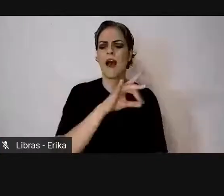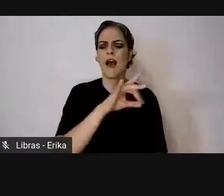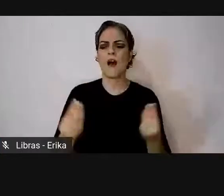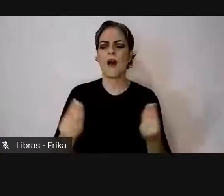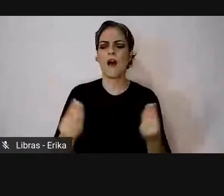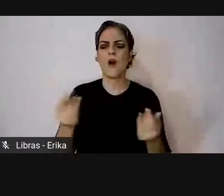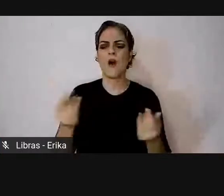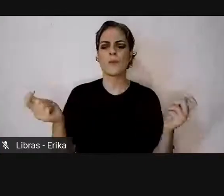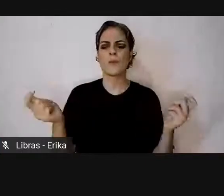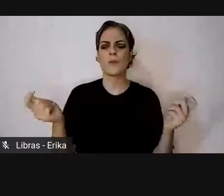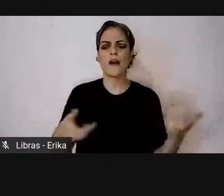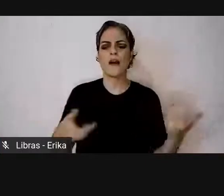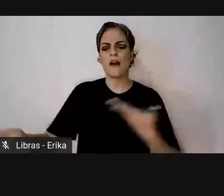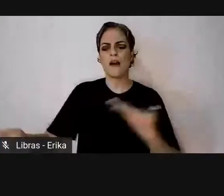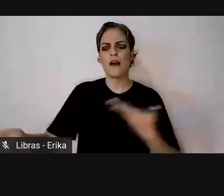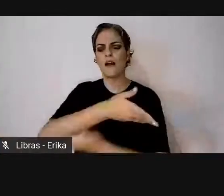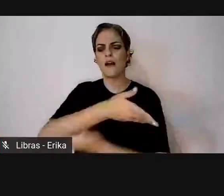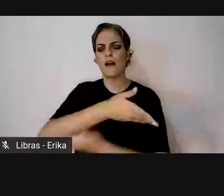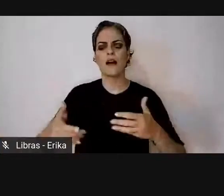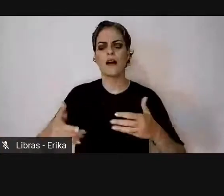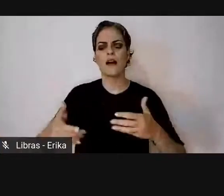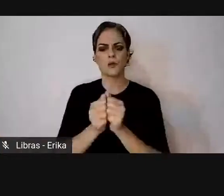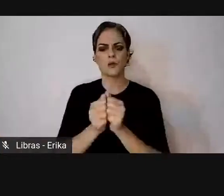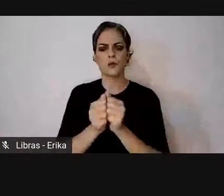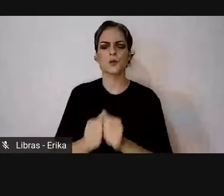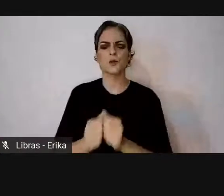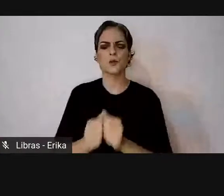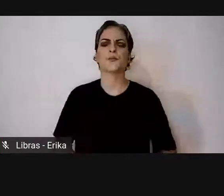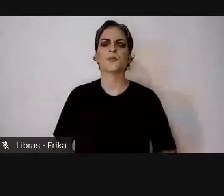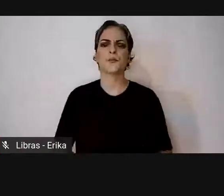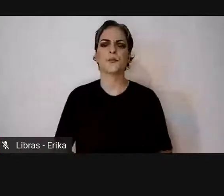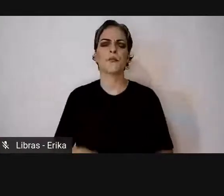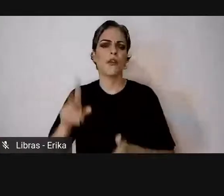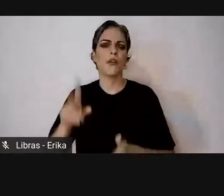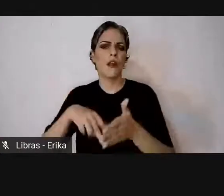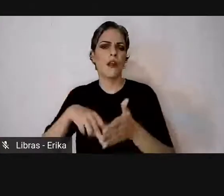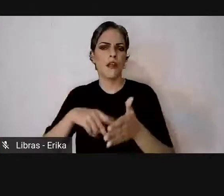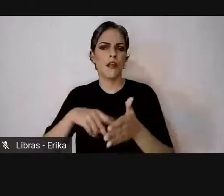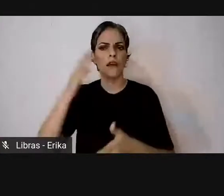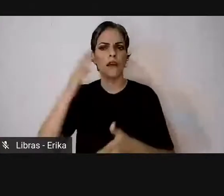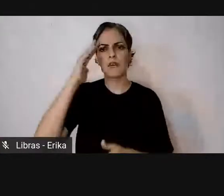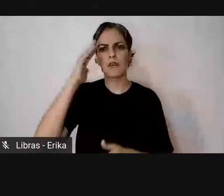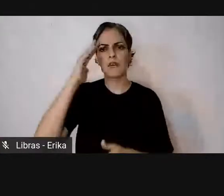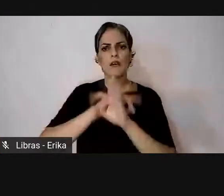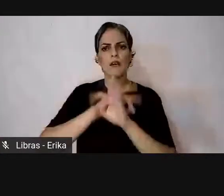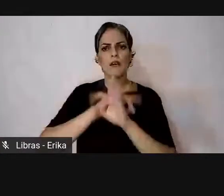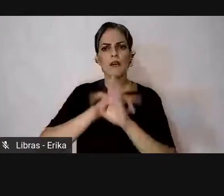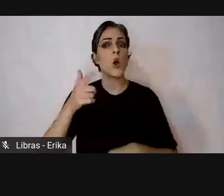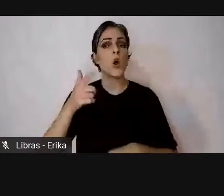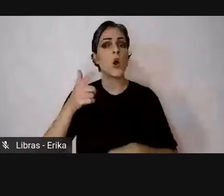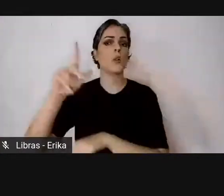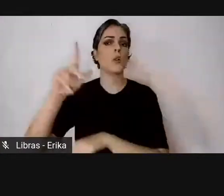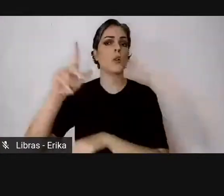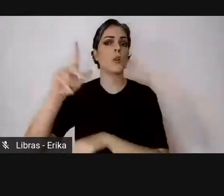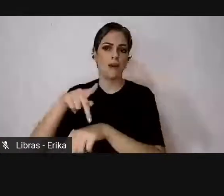países, né? Então, a opção previamente tomada já era pela língua